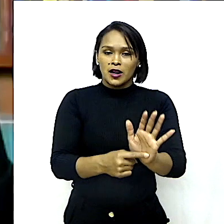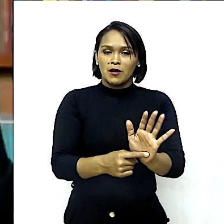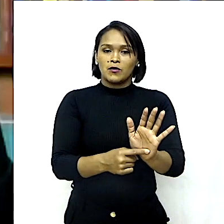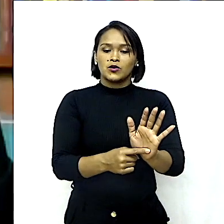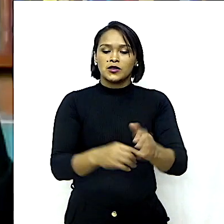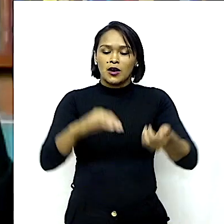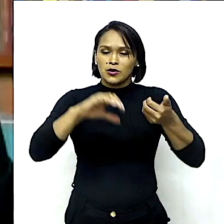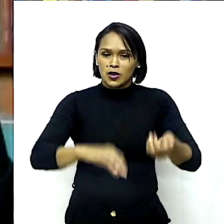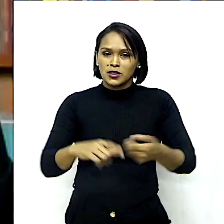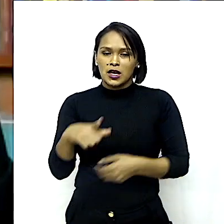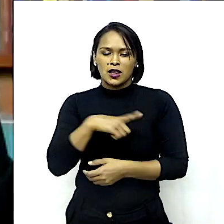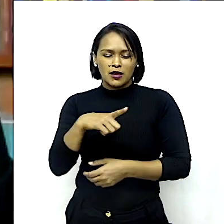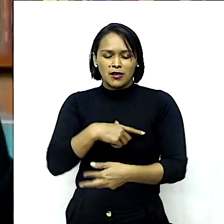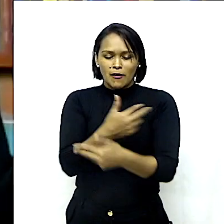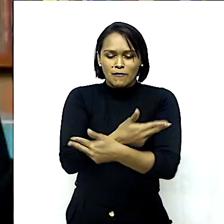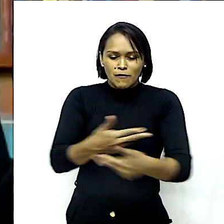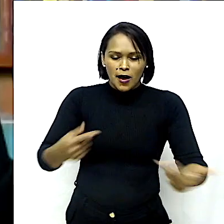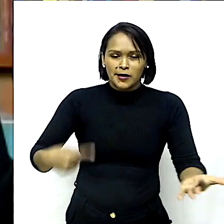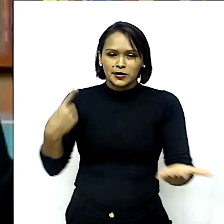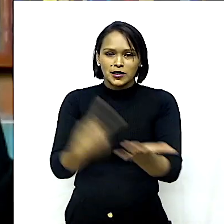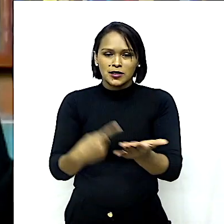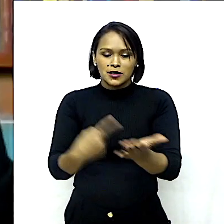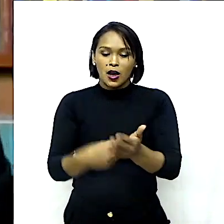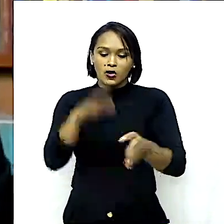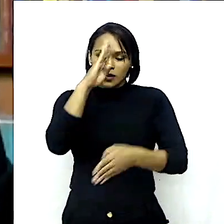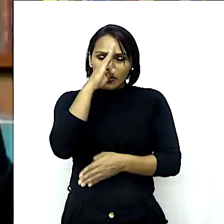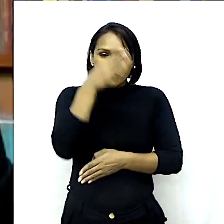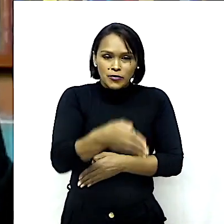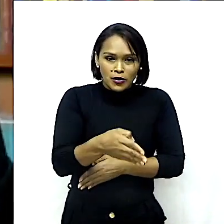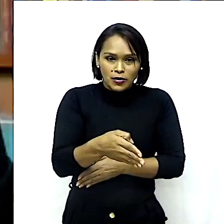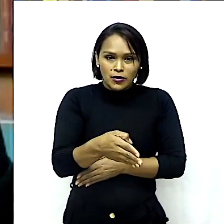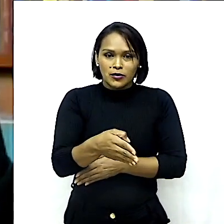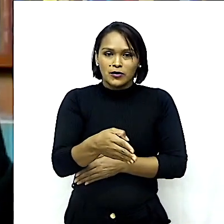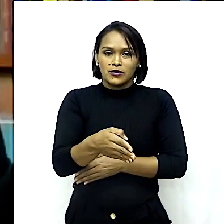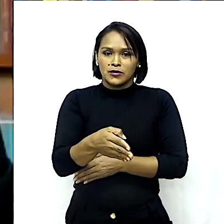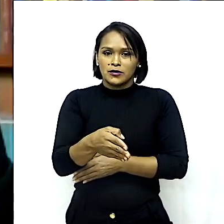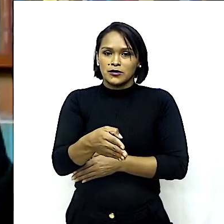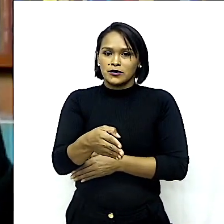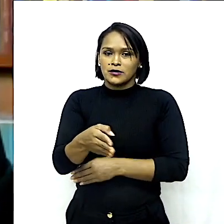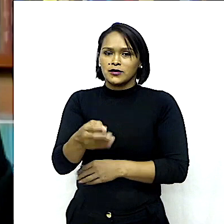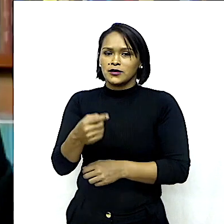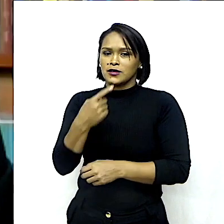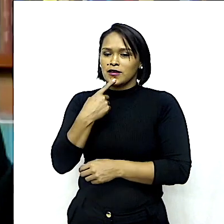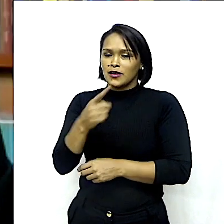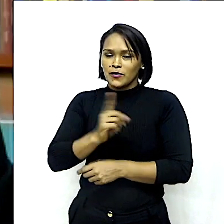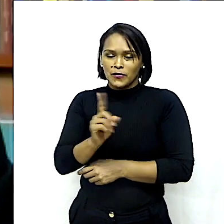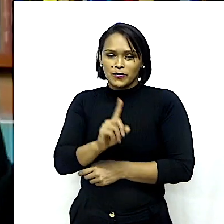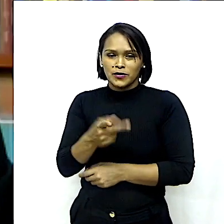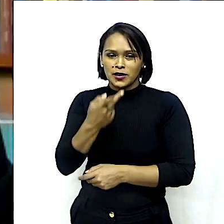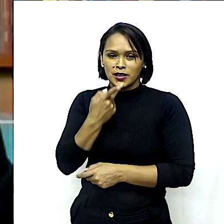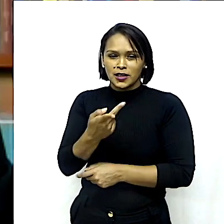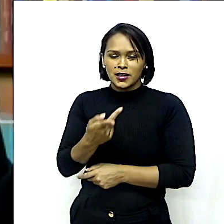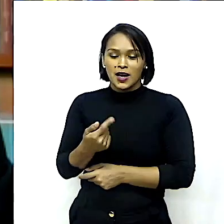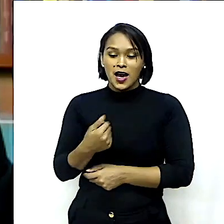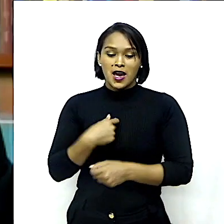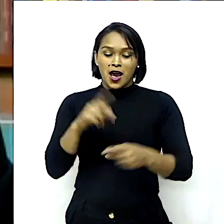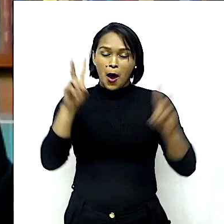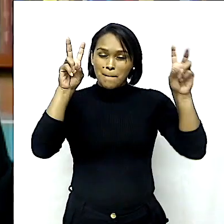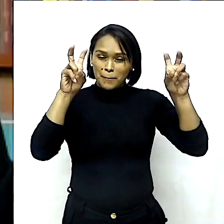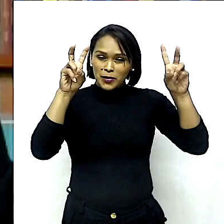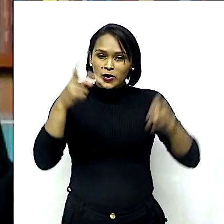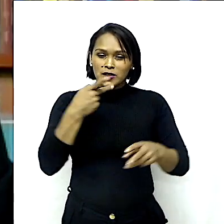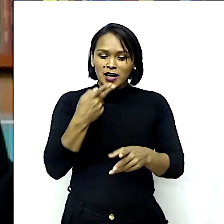congressos que vários desses acordos são centrais E aí é o nosso congresso dando prioridade